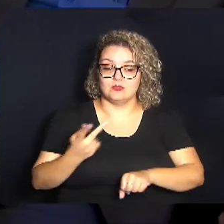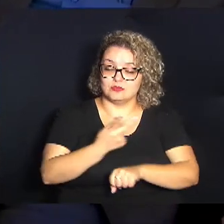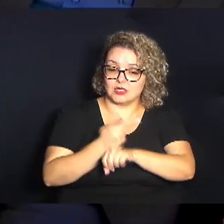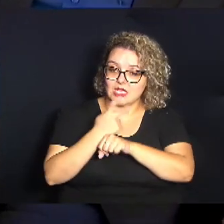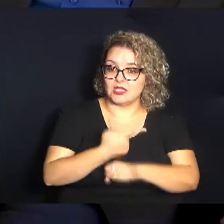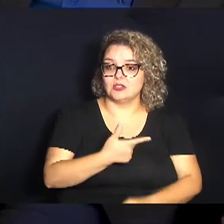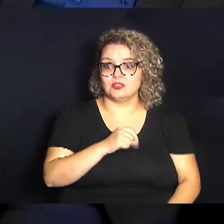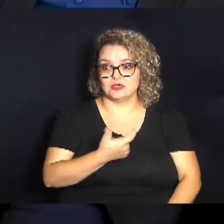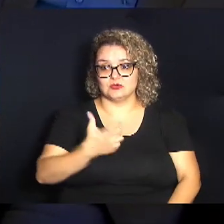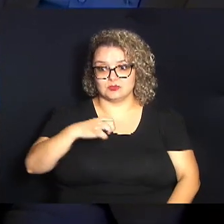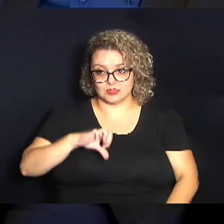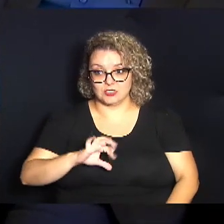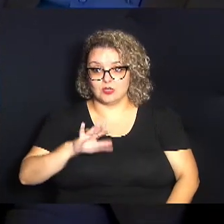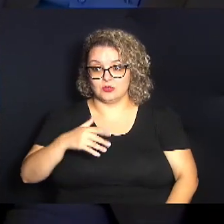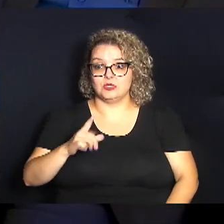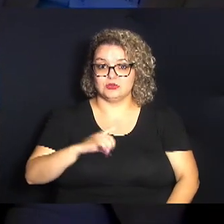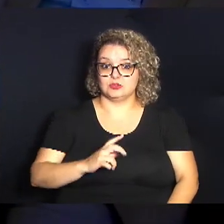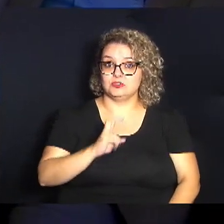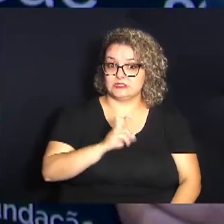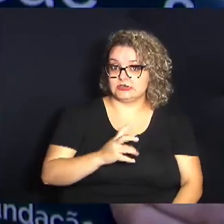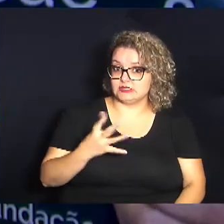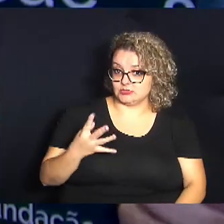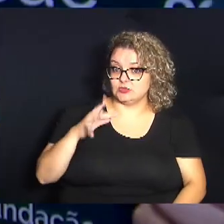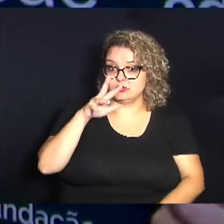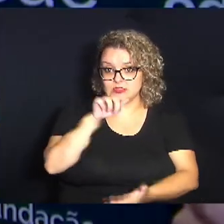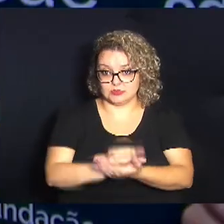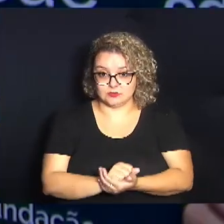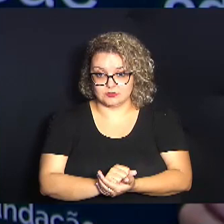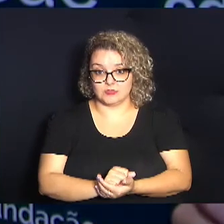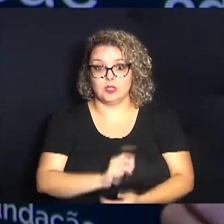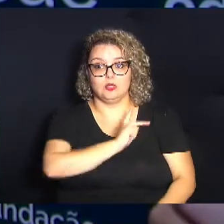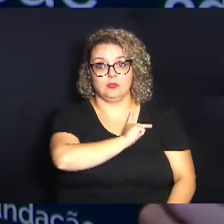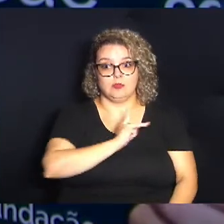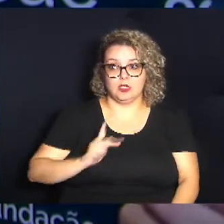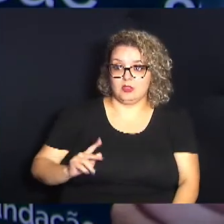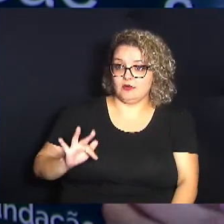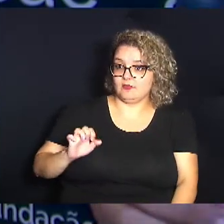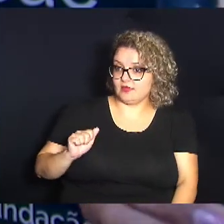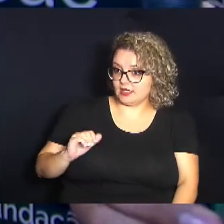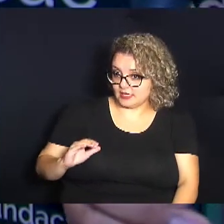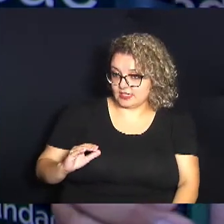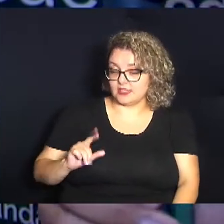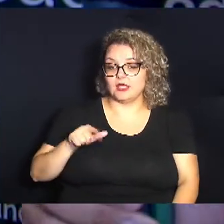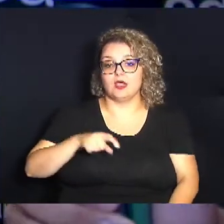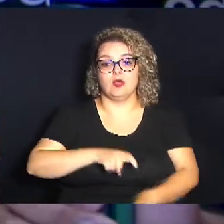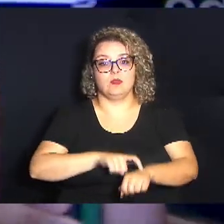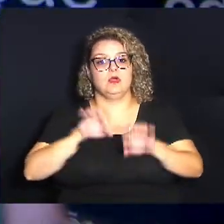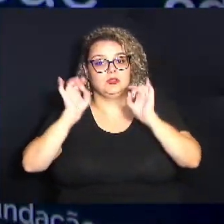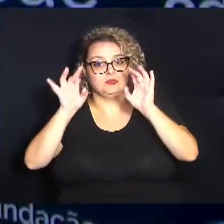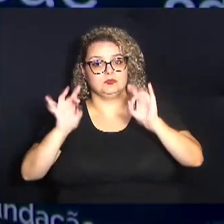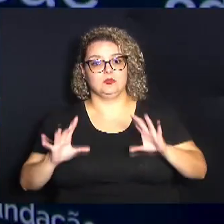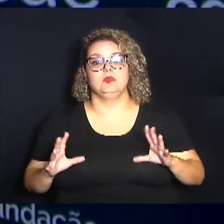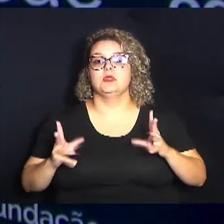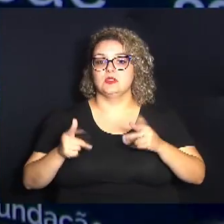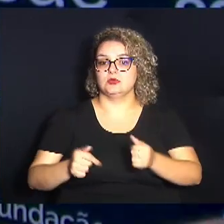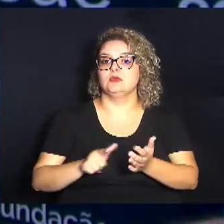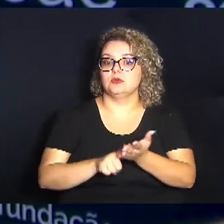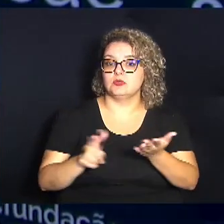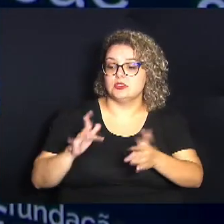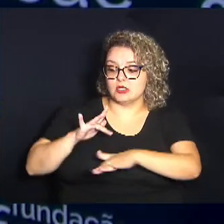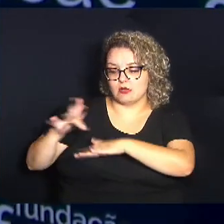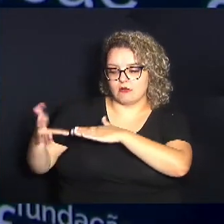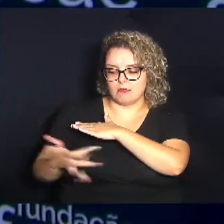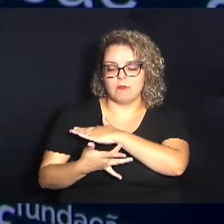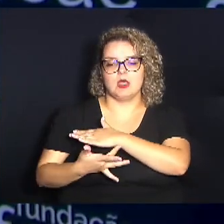2019, quando tiveram 54 inscrições. Para o presidente da FEAC, é um momento especial para toda a imprensa da cidade de